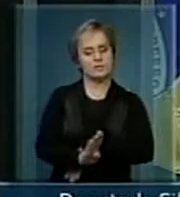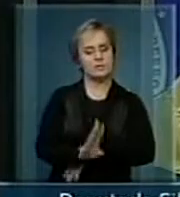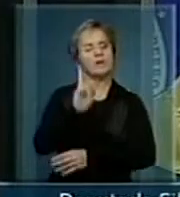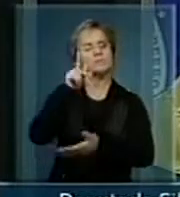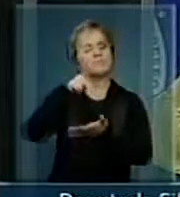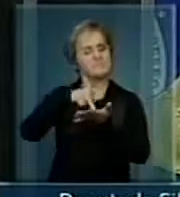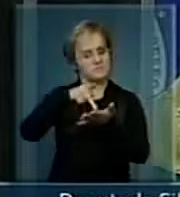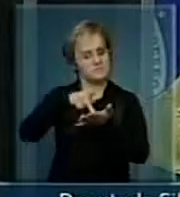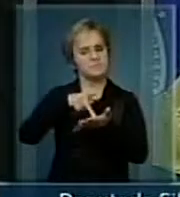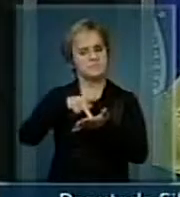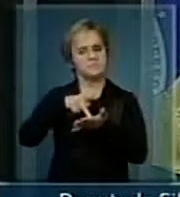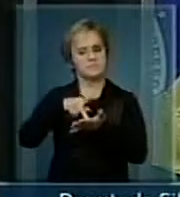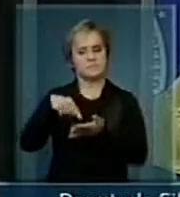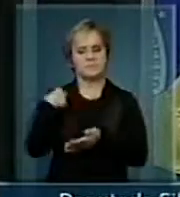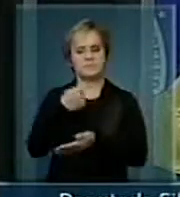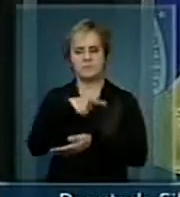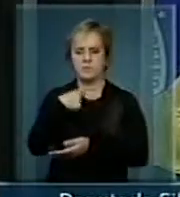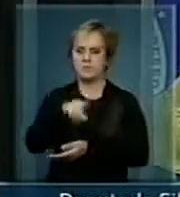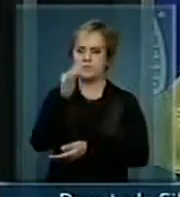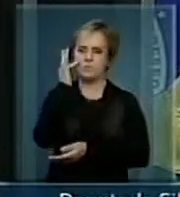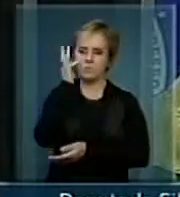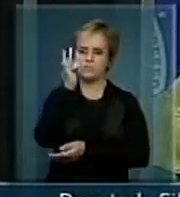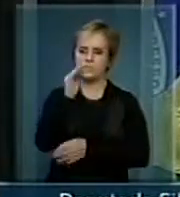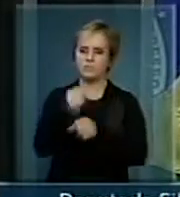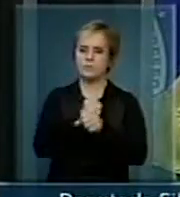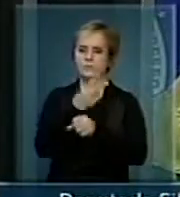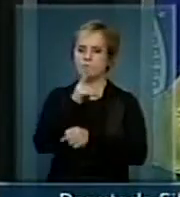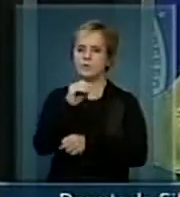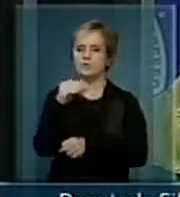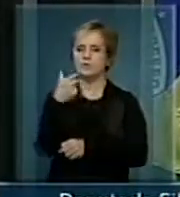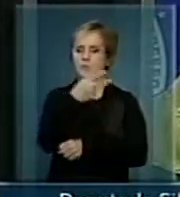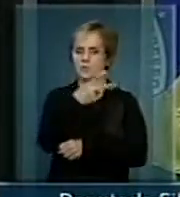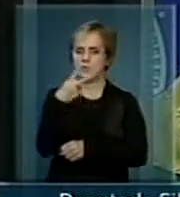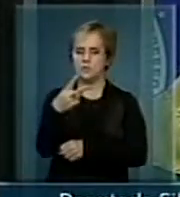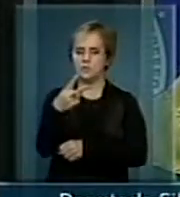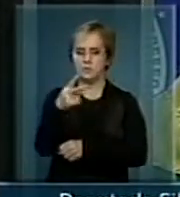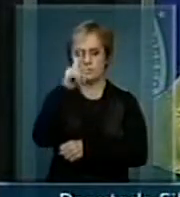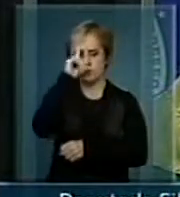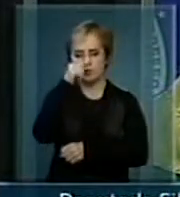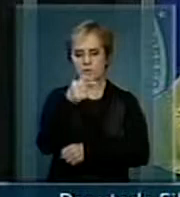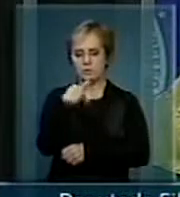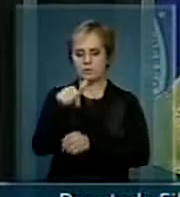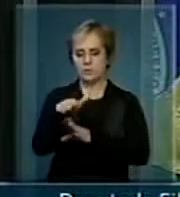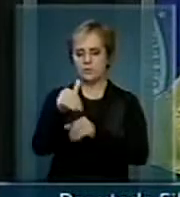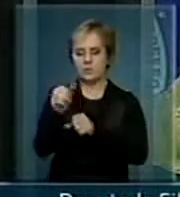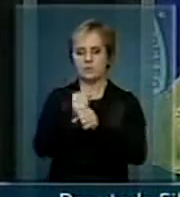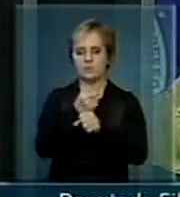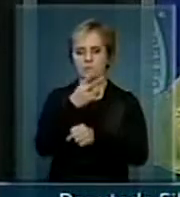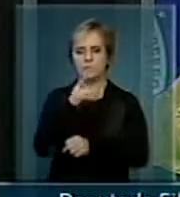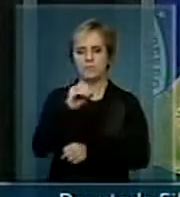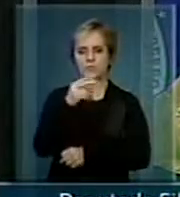certeza nós haveremos de chegar em 2022, no 7 de setembro de